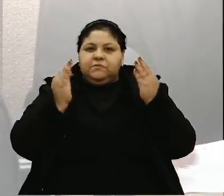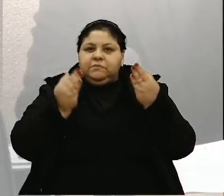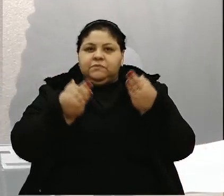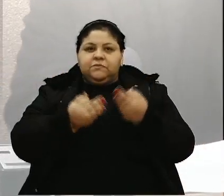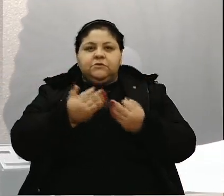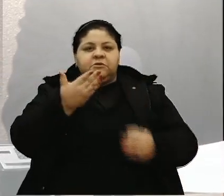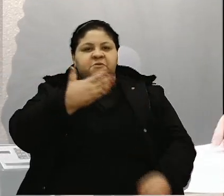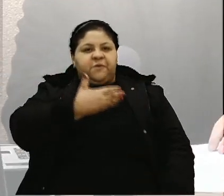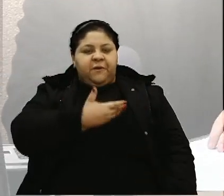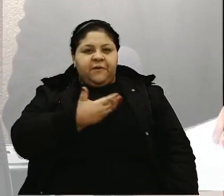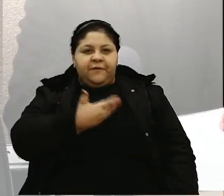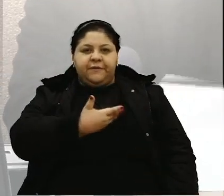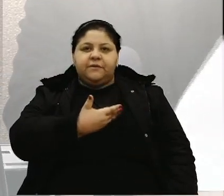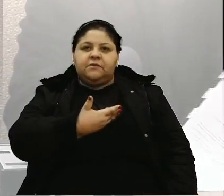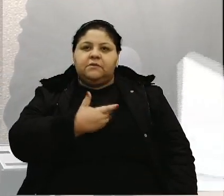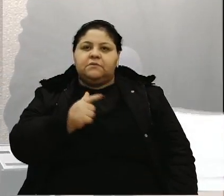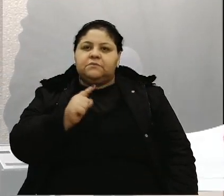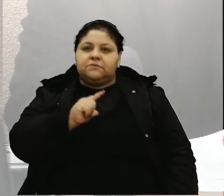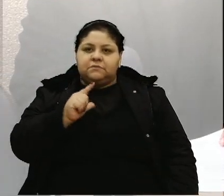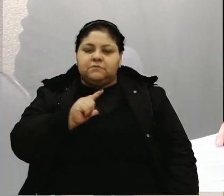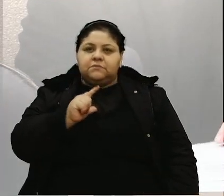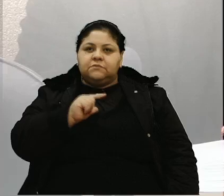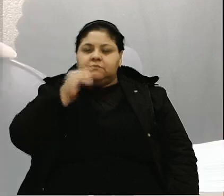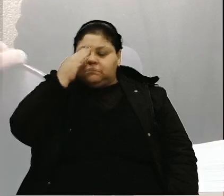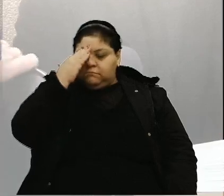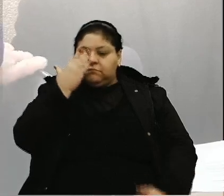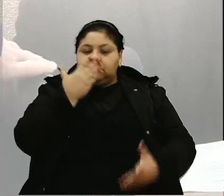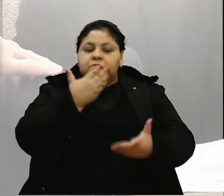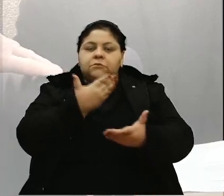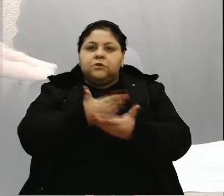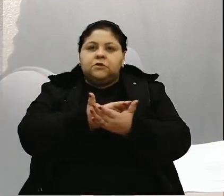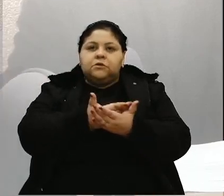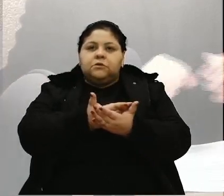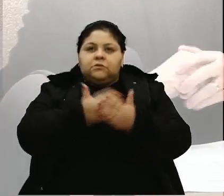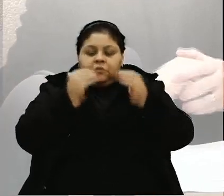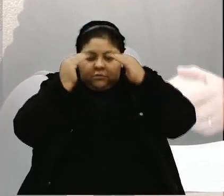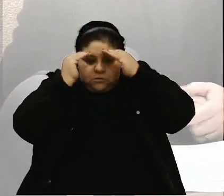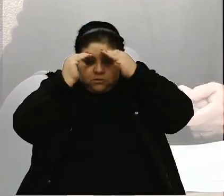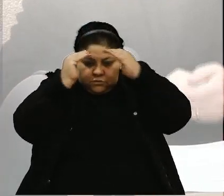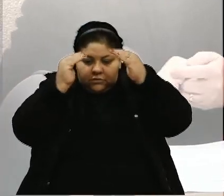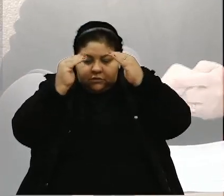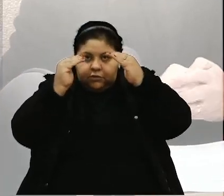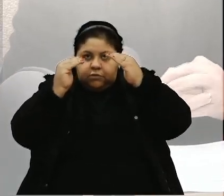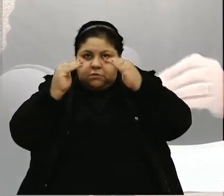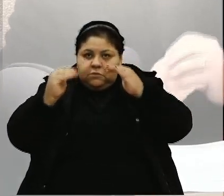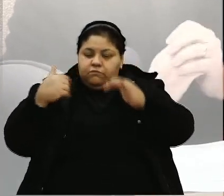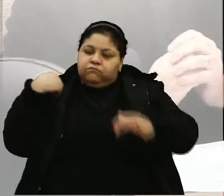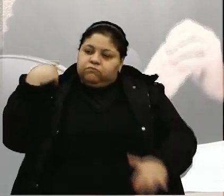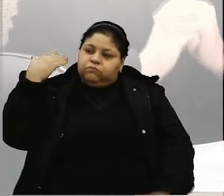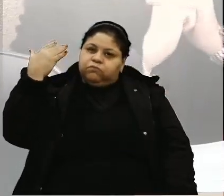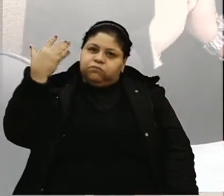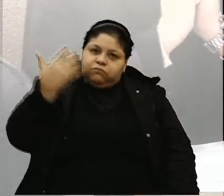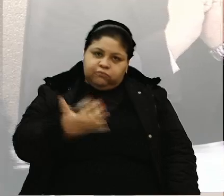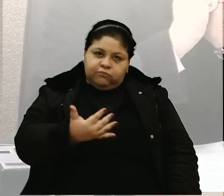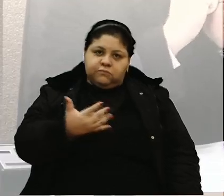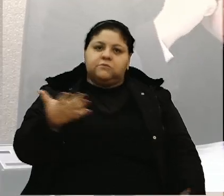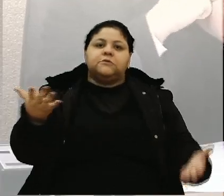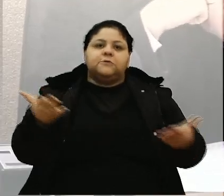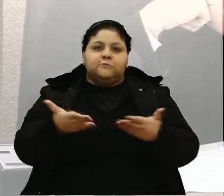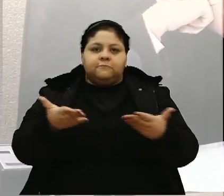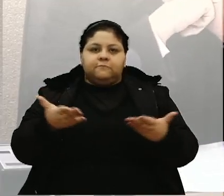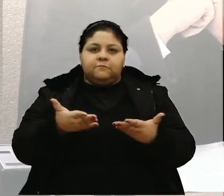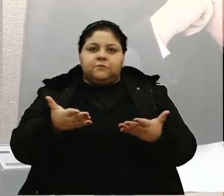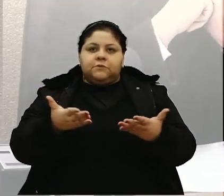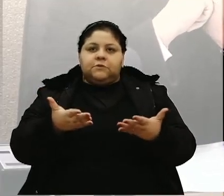os amigos, e tem a certeza de que cumpriu a sua jornada e agora, né,